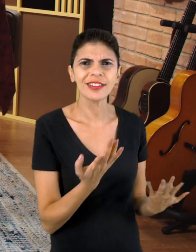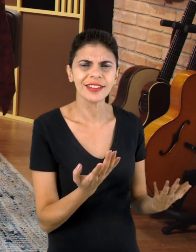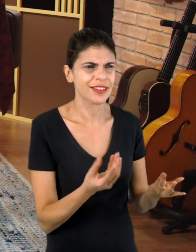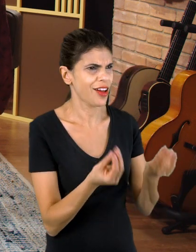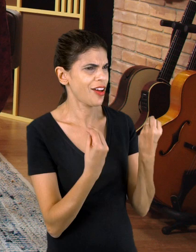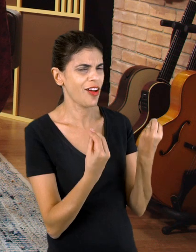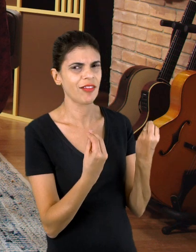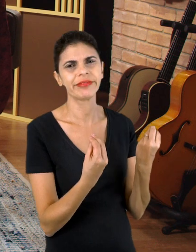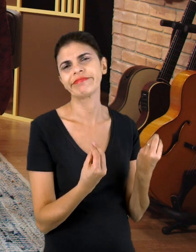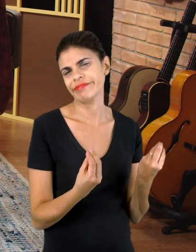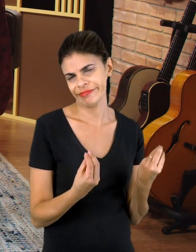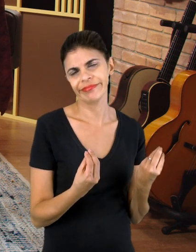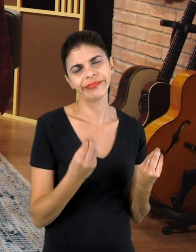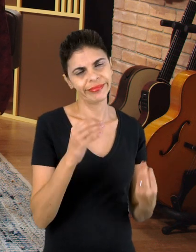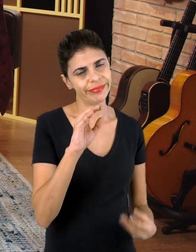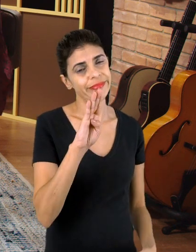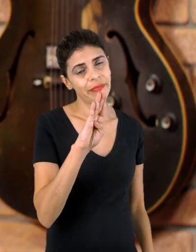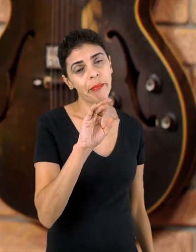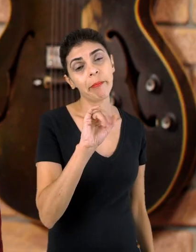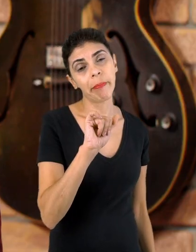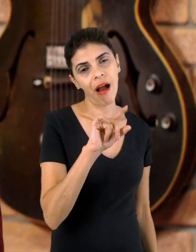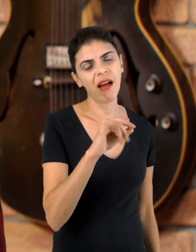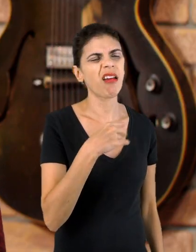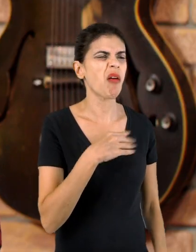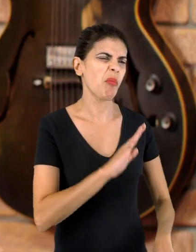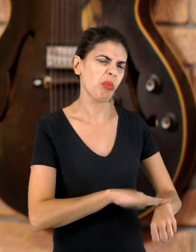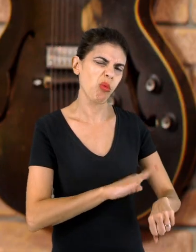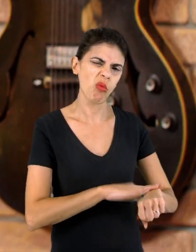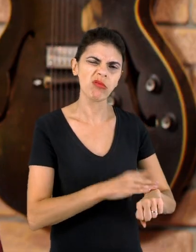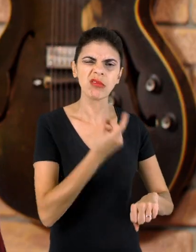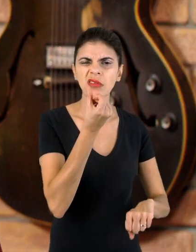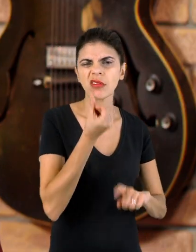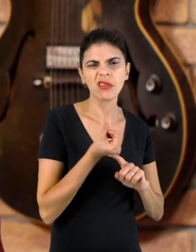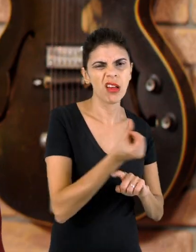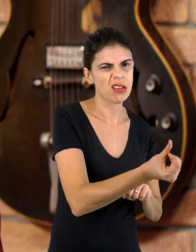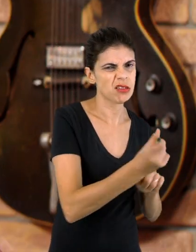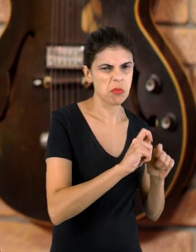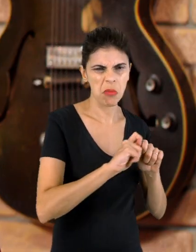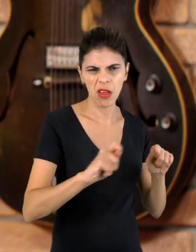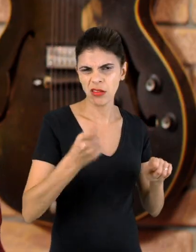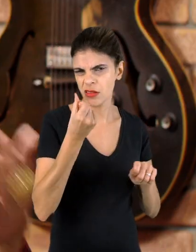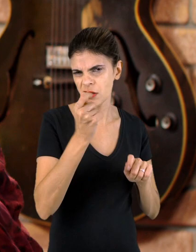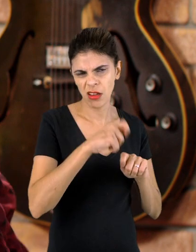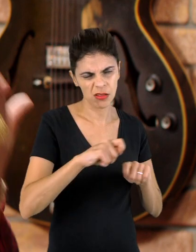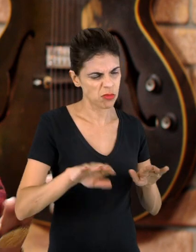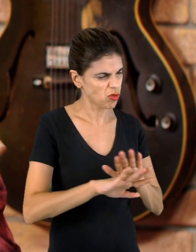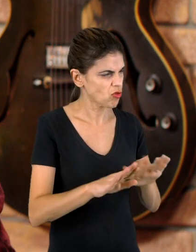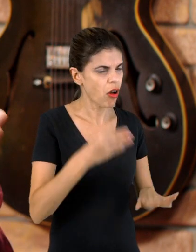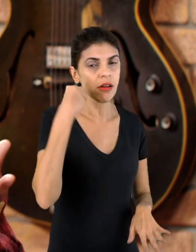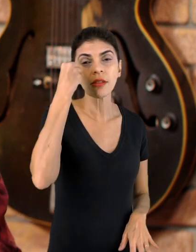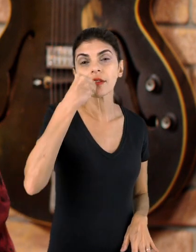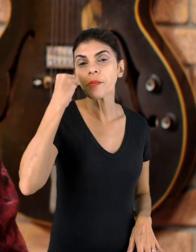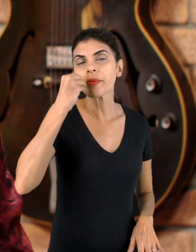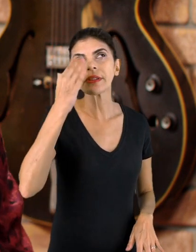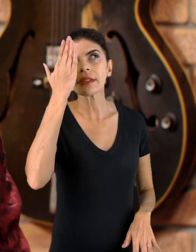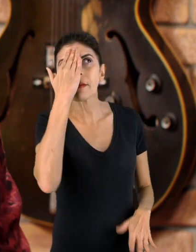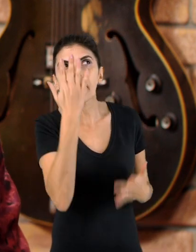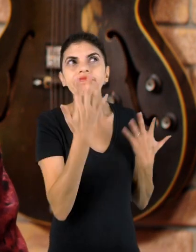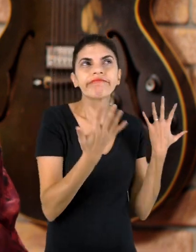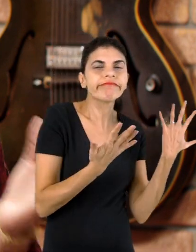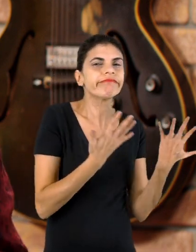Cara. Gente, baile, né? É. Mas eu fiquei pouco tempo. Eu fiquei 6 meses no baile. Só para ter essa experiência mesmo de